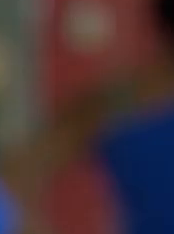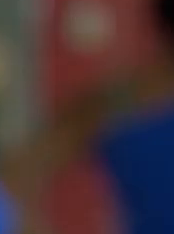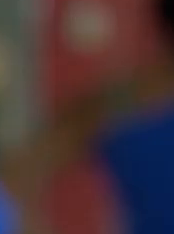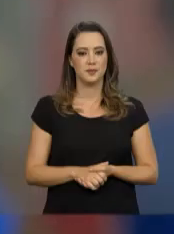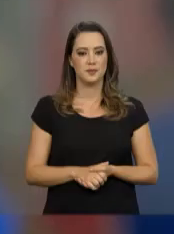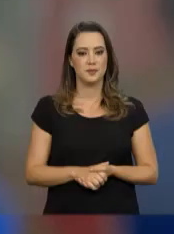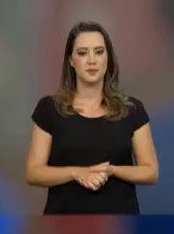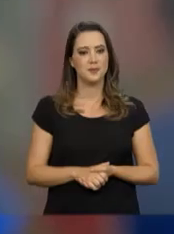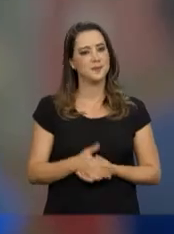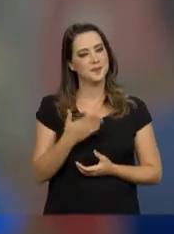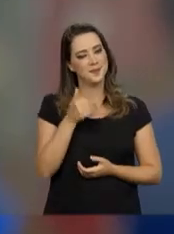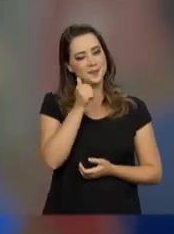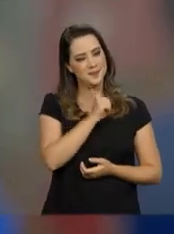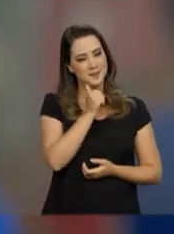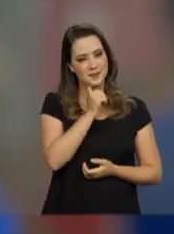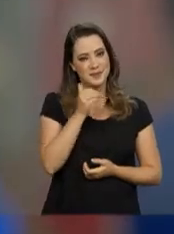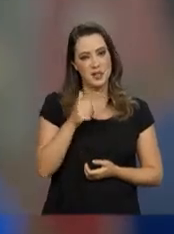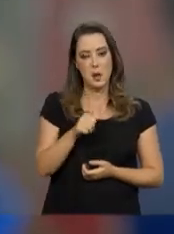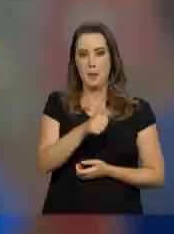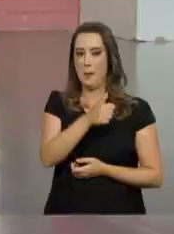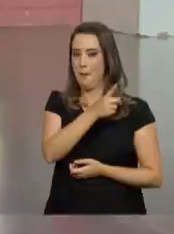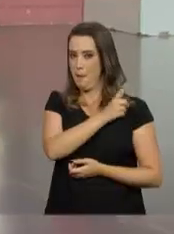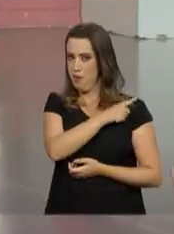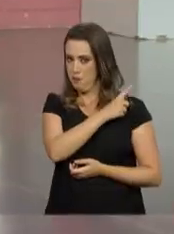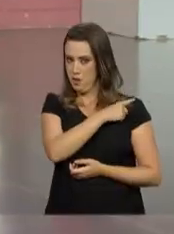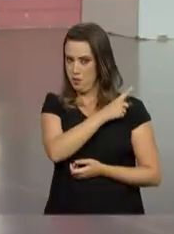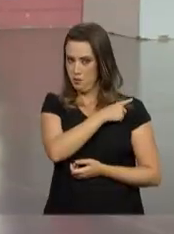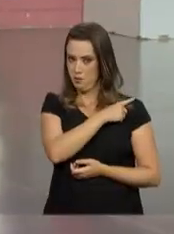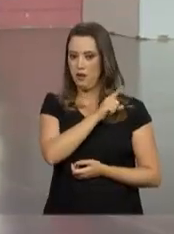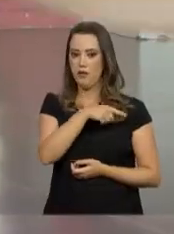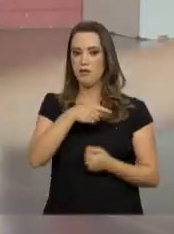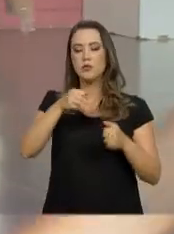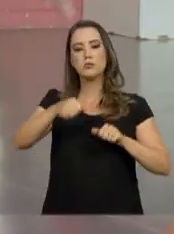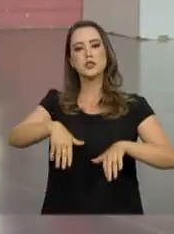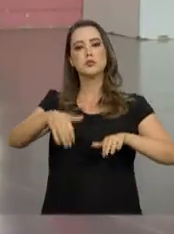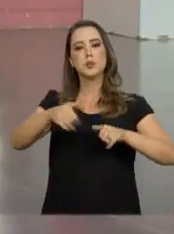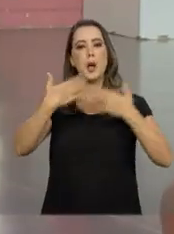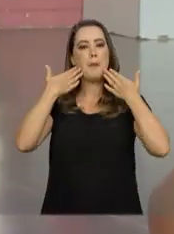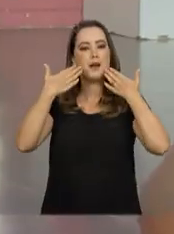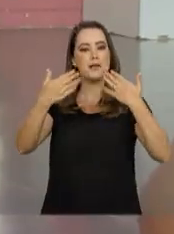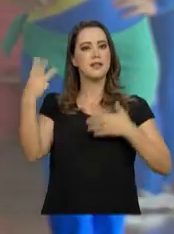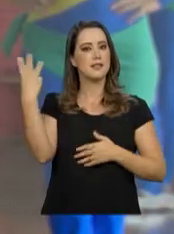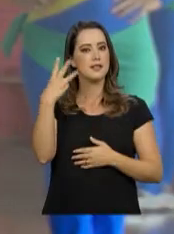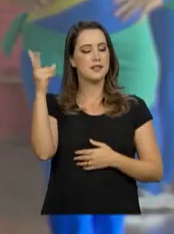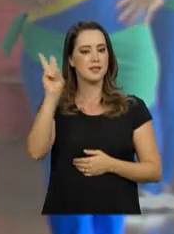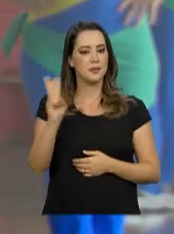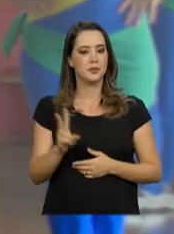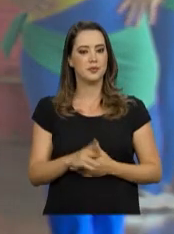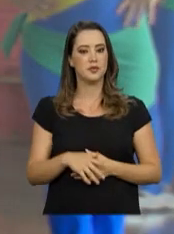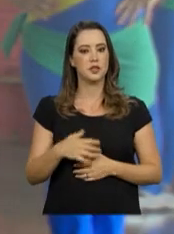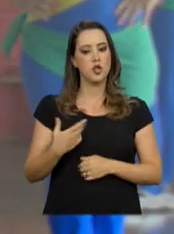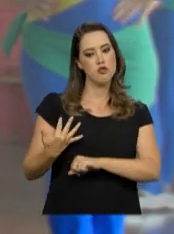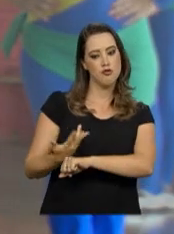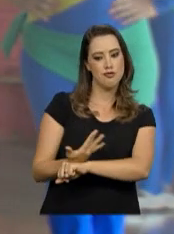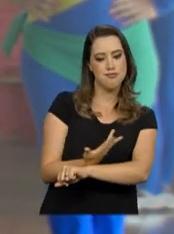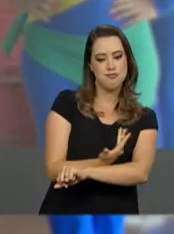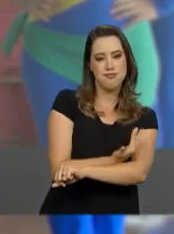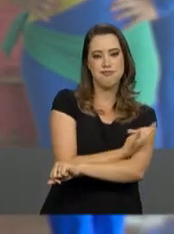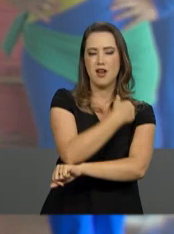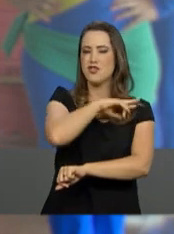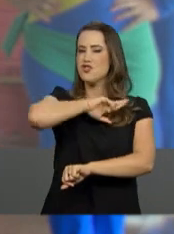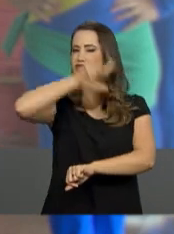Sara, estudante do primeiro ano do ensino médio, vai desfilar pela terceira vez. É uma emoção totalmente